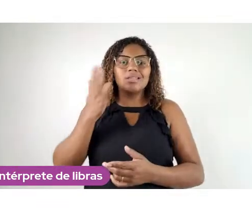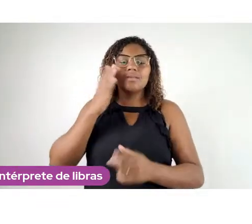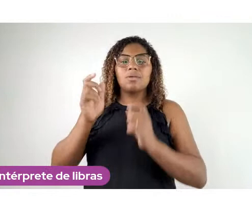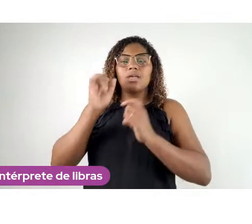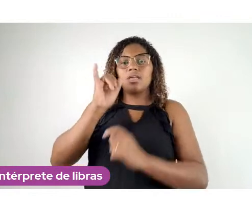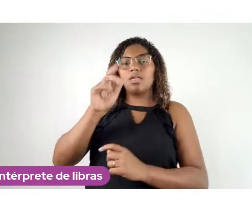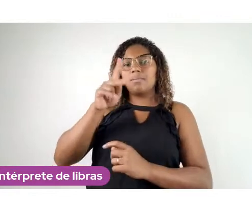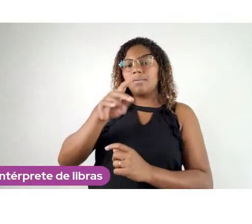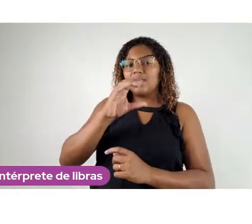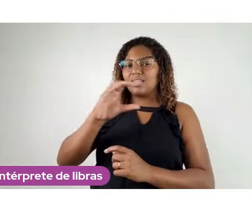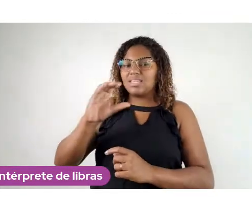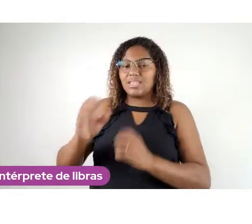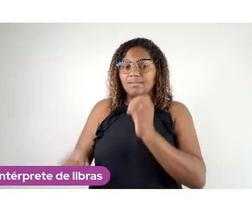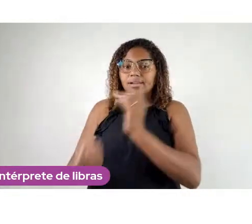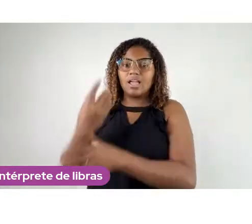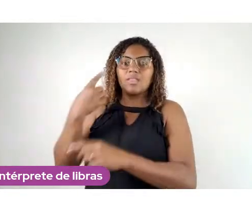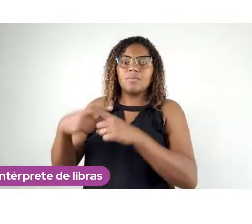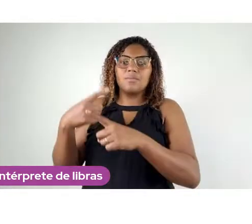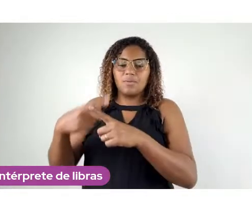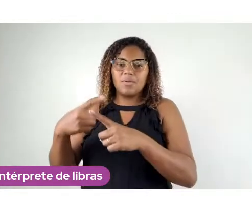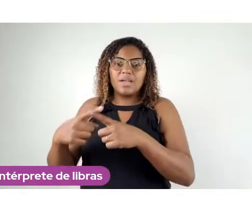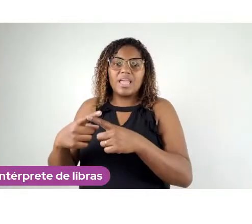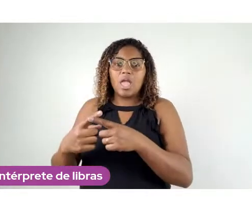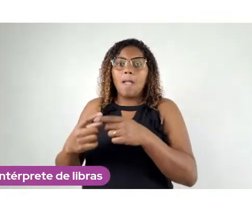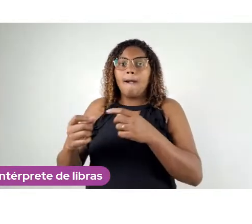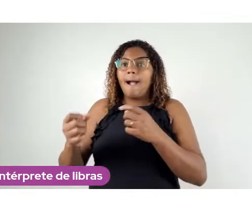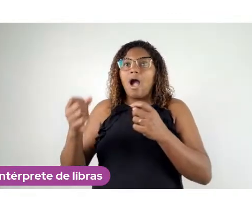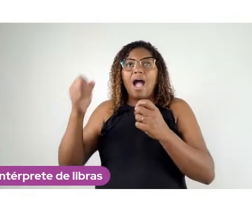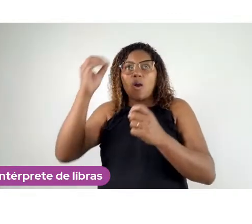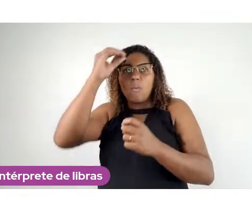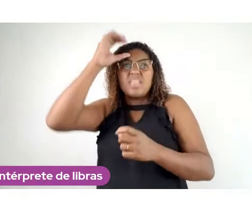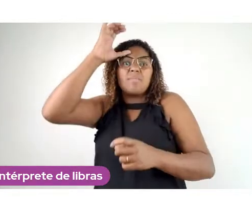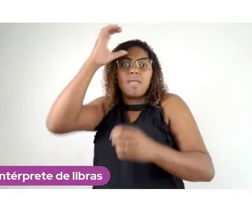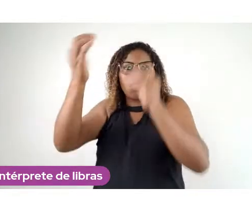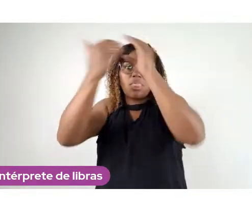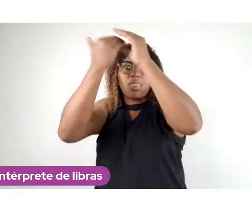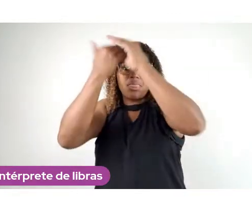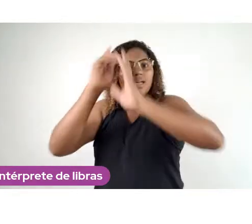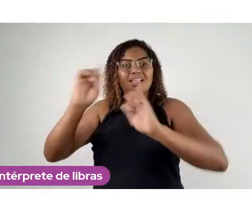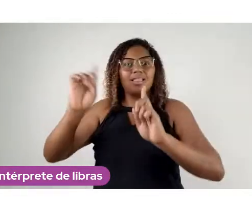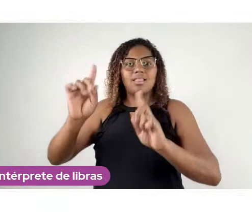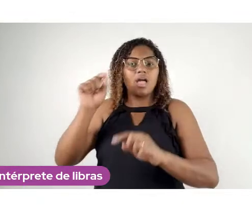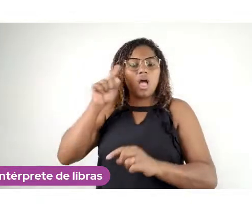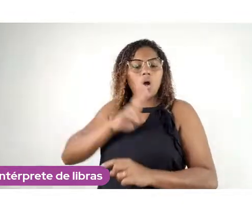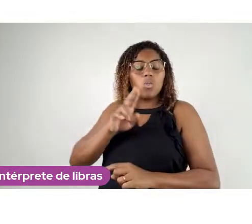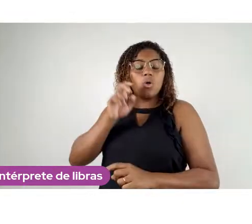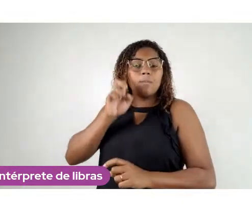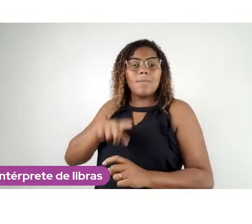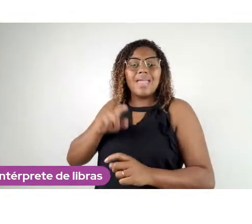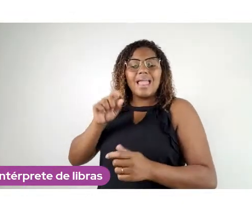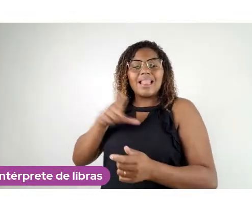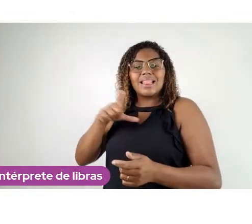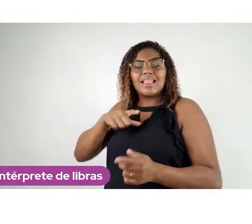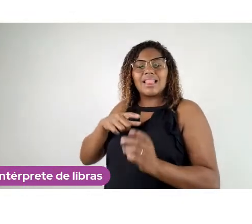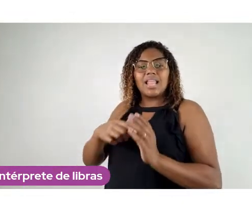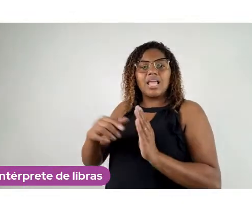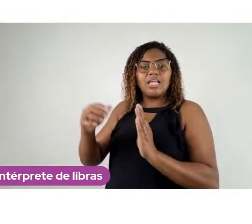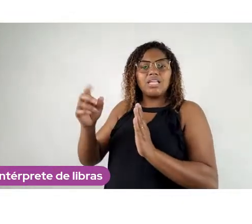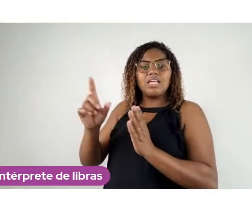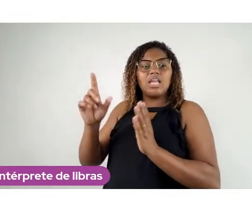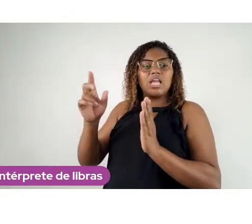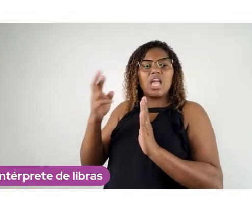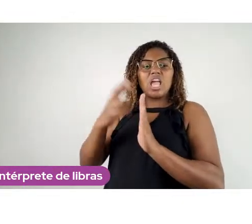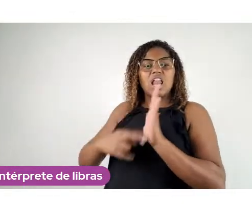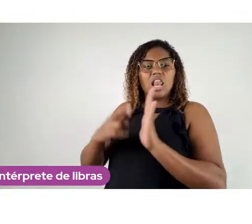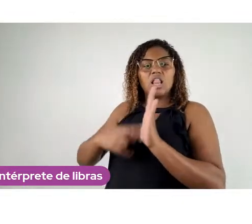para produzir conhecimento, o nome já diz que ele produz relatórios de avaliação da ciência climática.